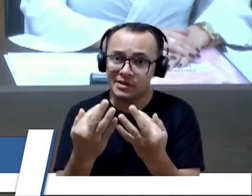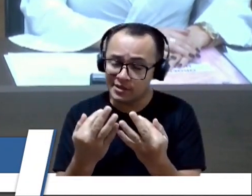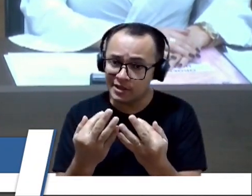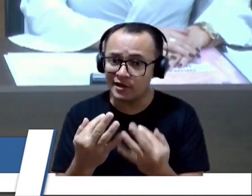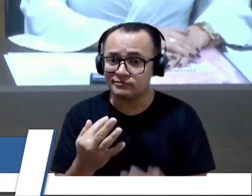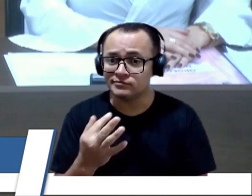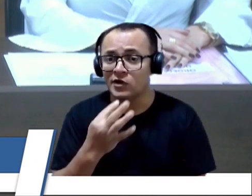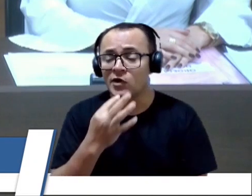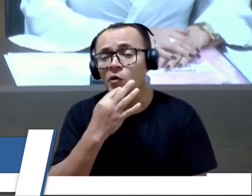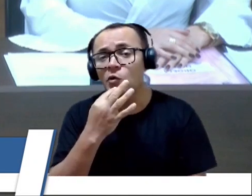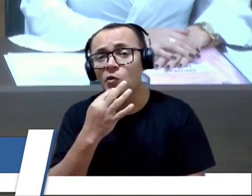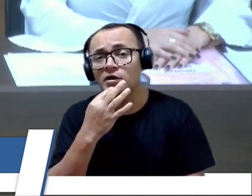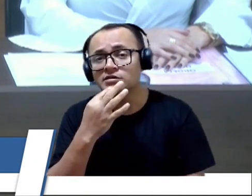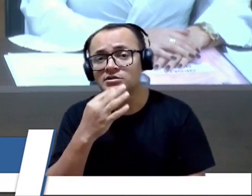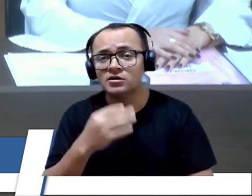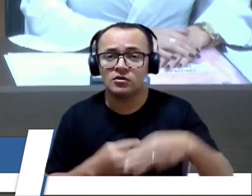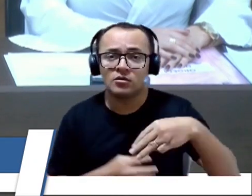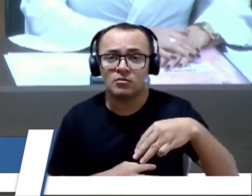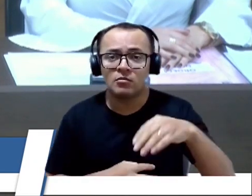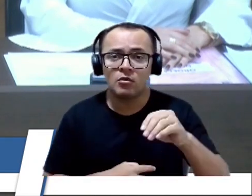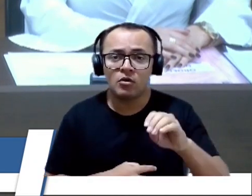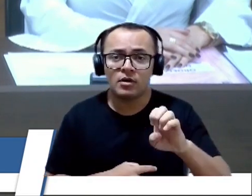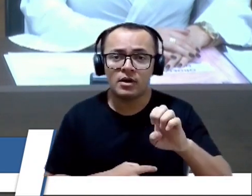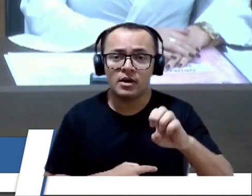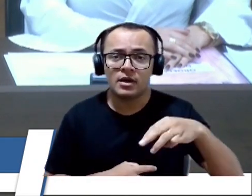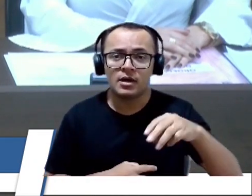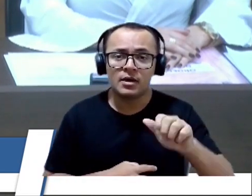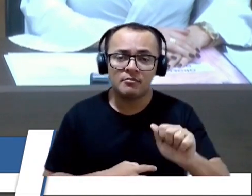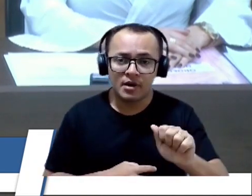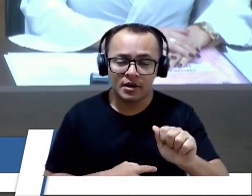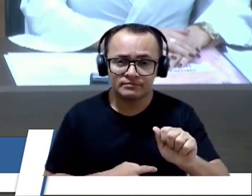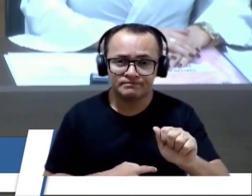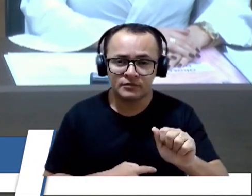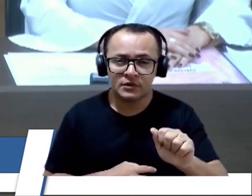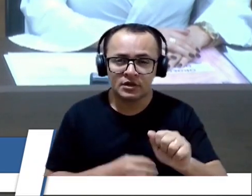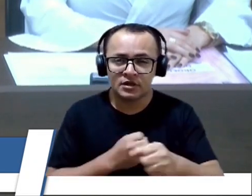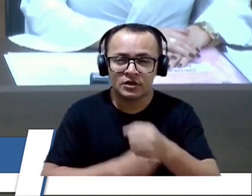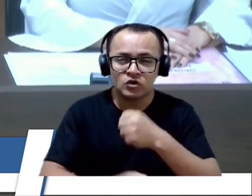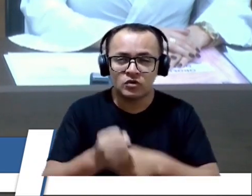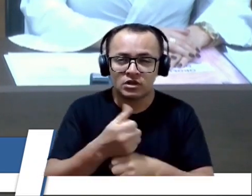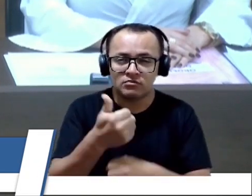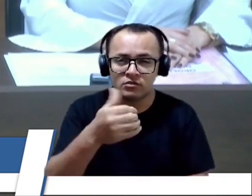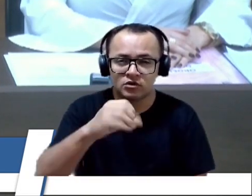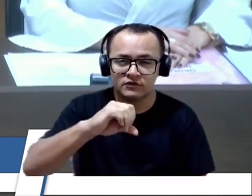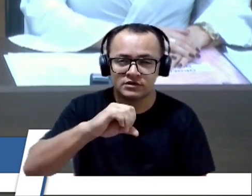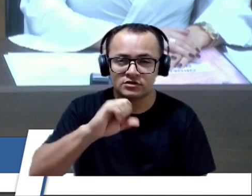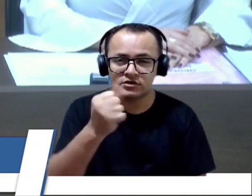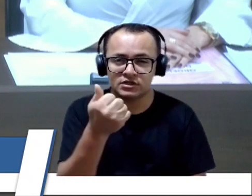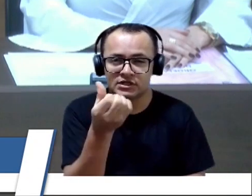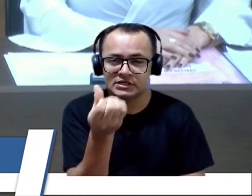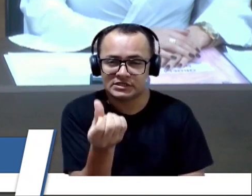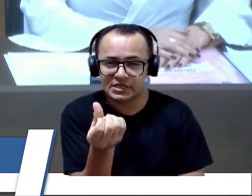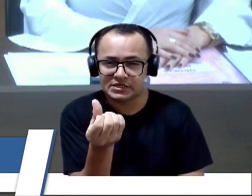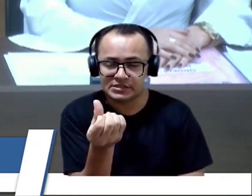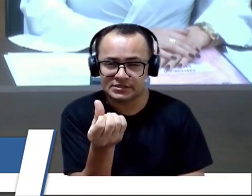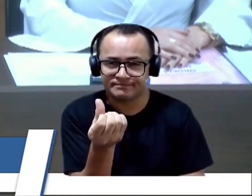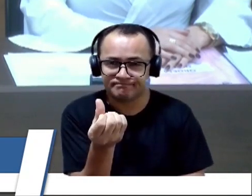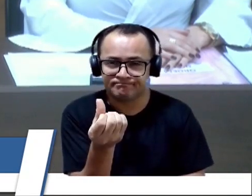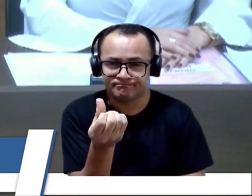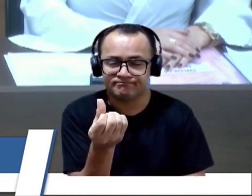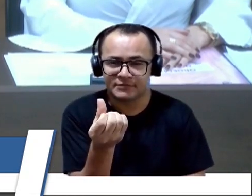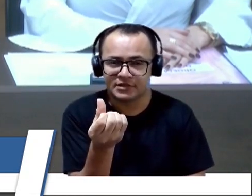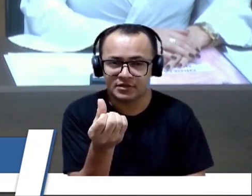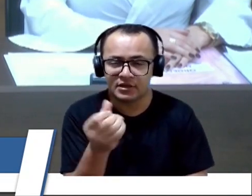Conheceu Moema Faria Acari em 1986 e, mesmo diante da